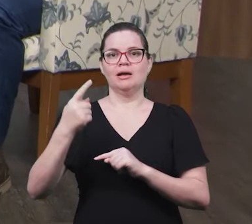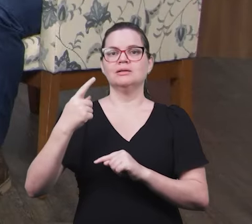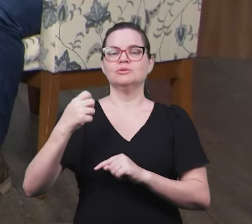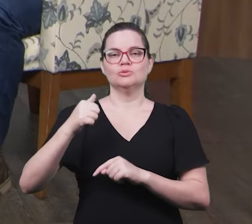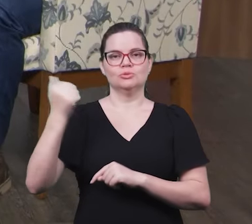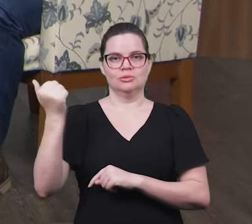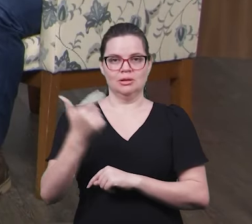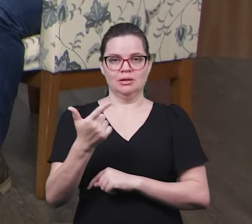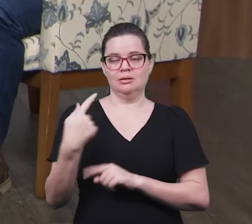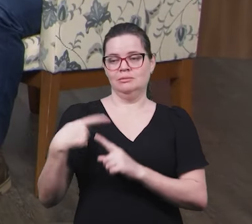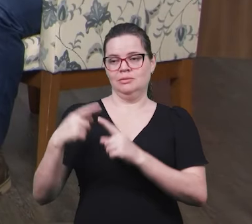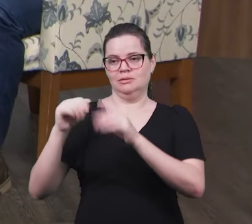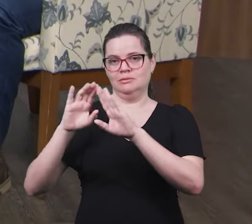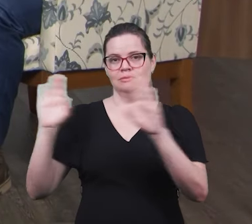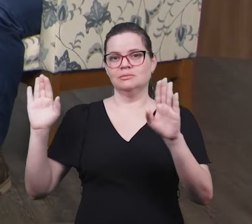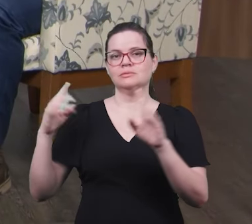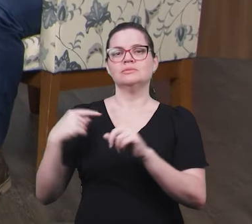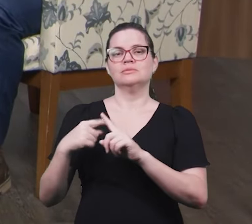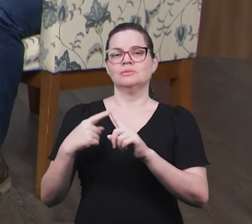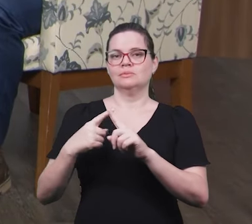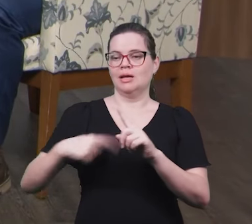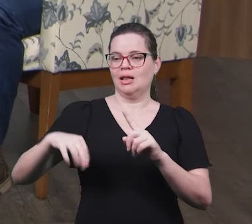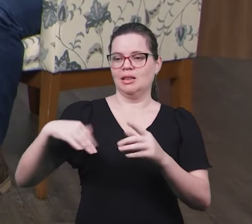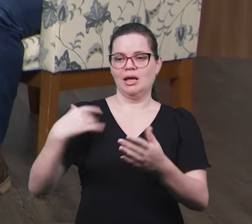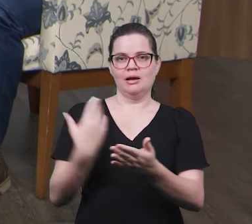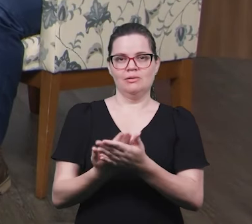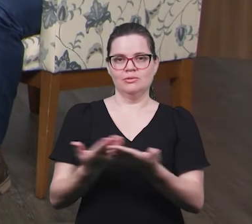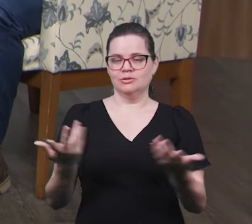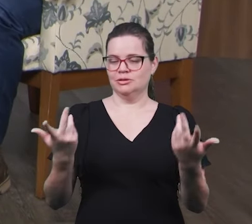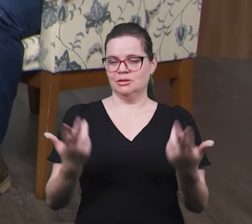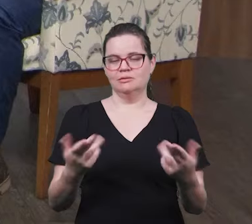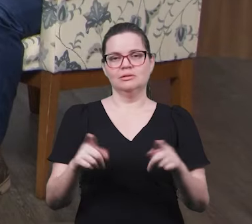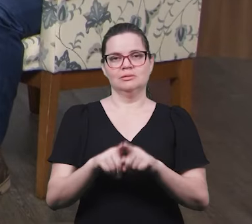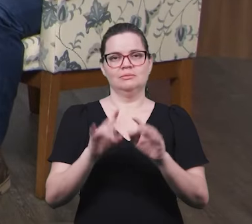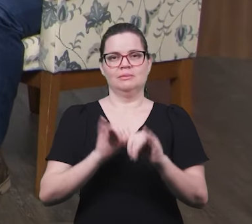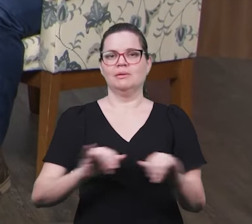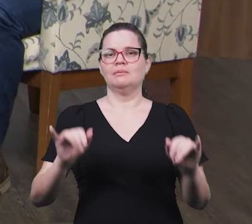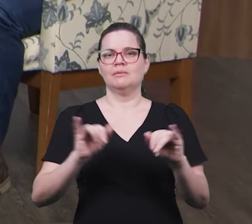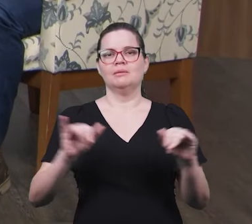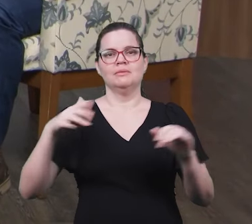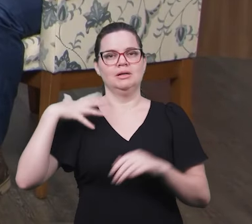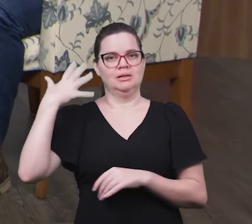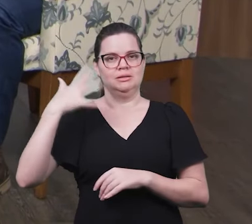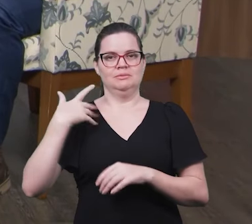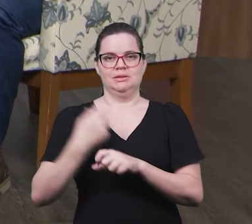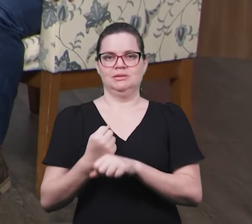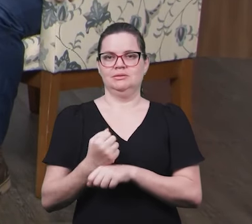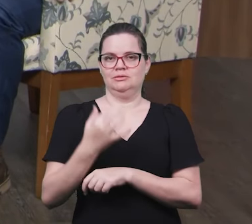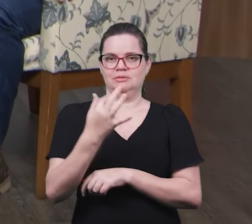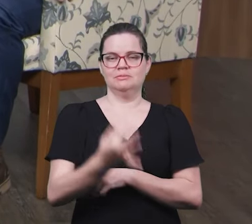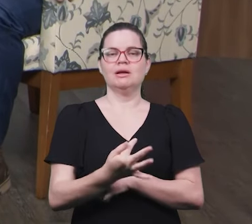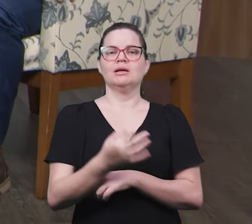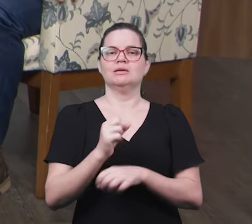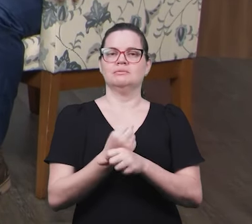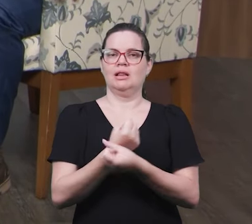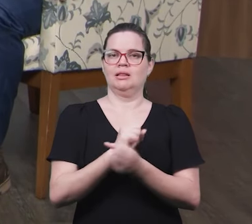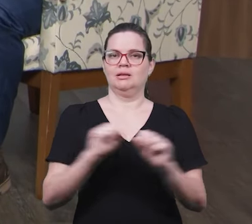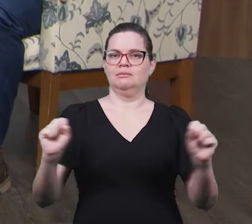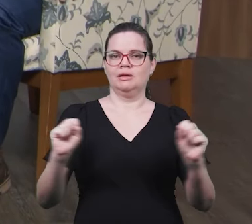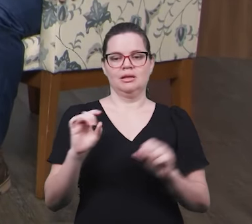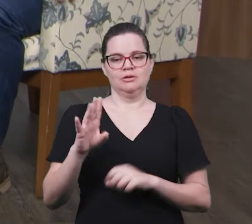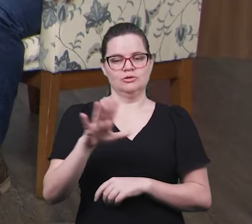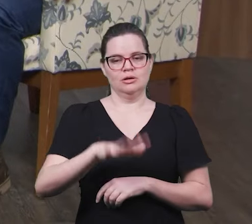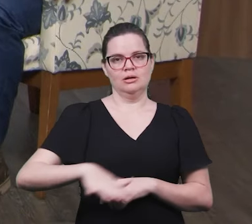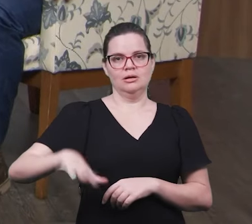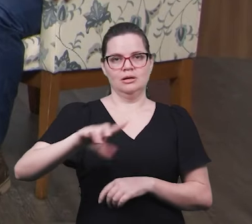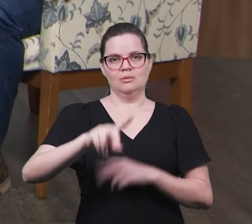porque chegou até nós. Jesus não aparece com uma libertação só para aquele povo, mas Jesus aparece com a libertação para